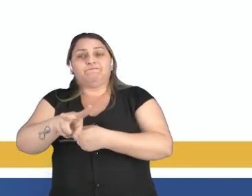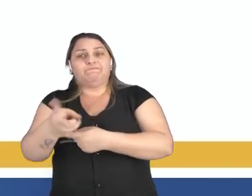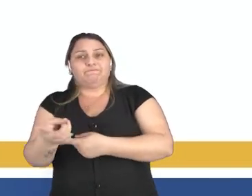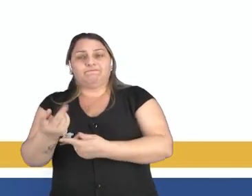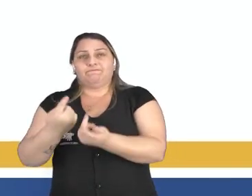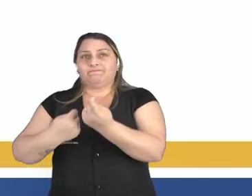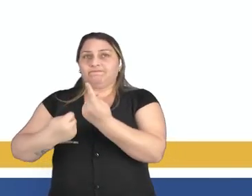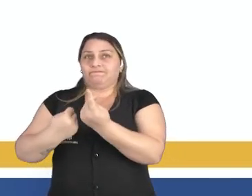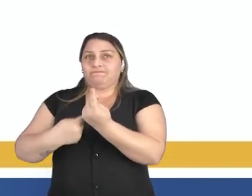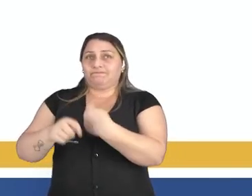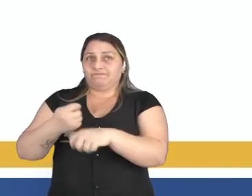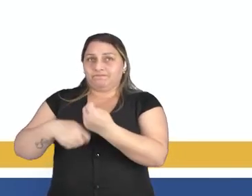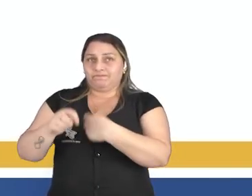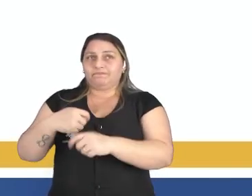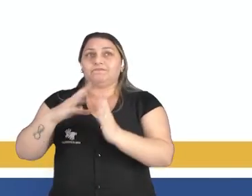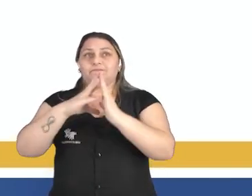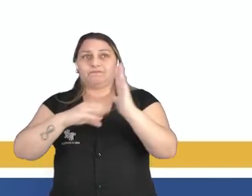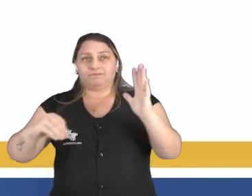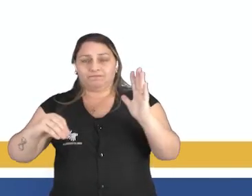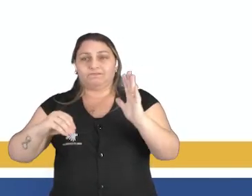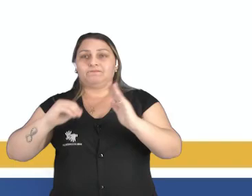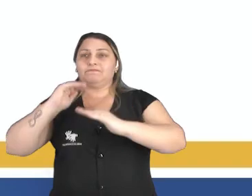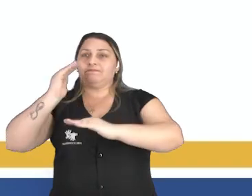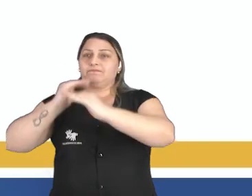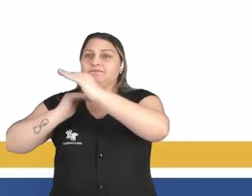Dessas contradições econômicas do modelo